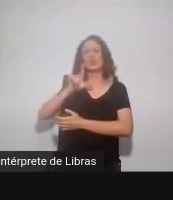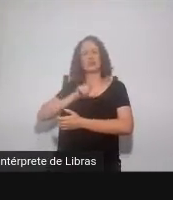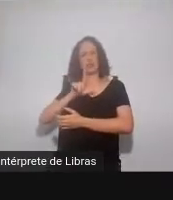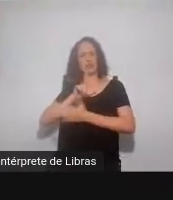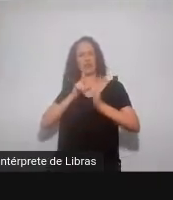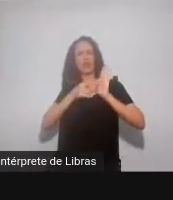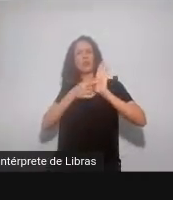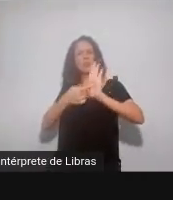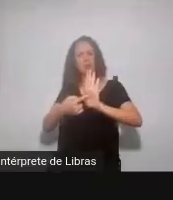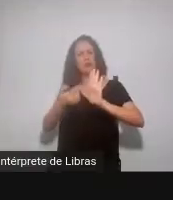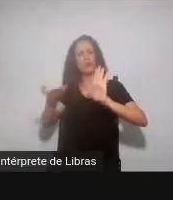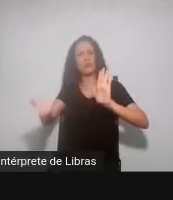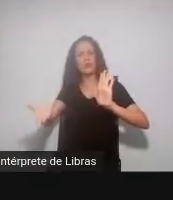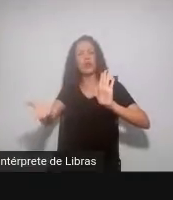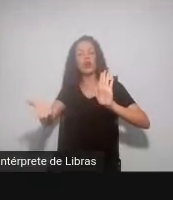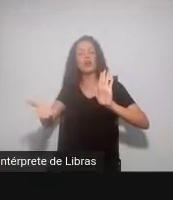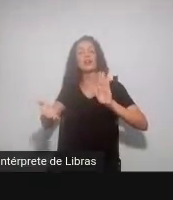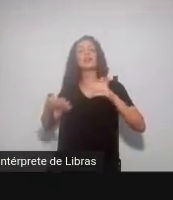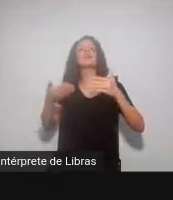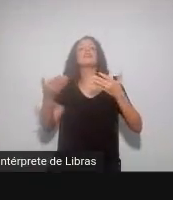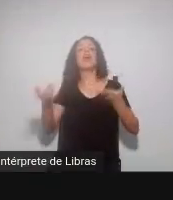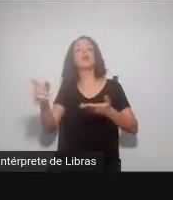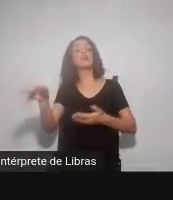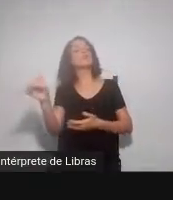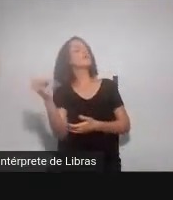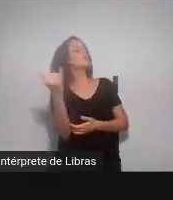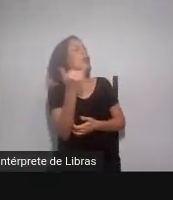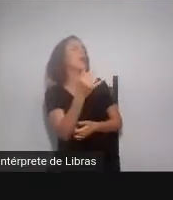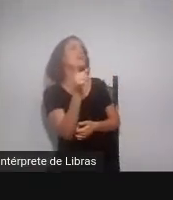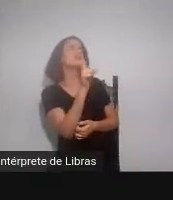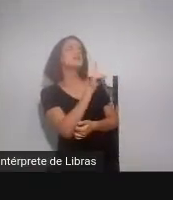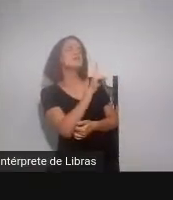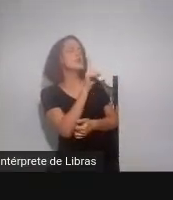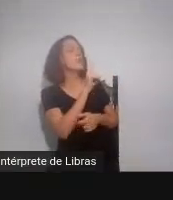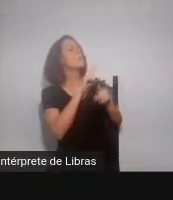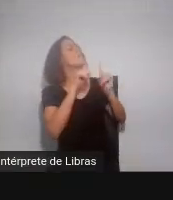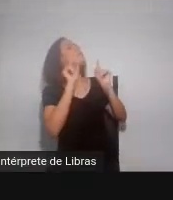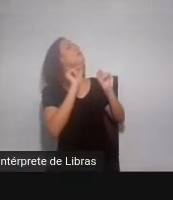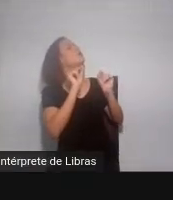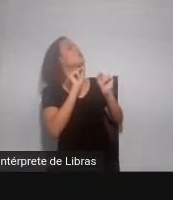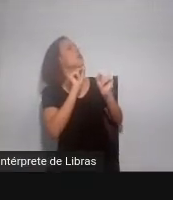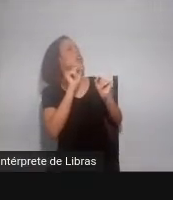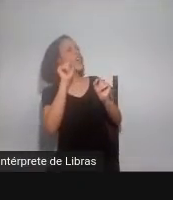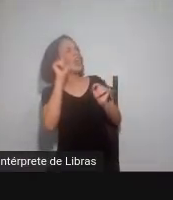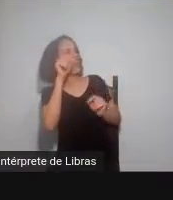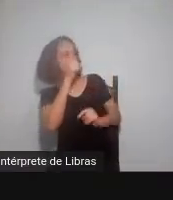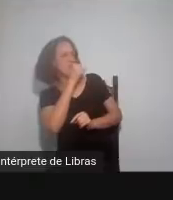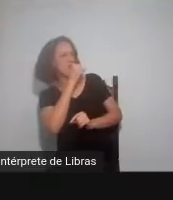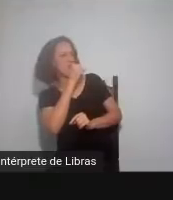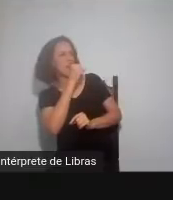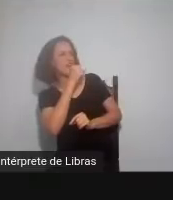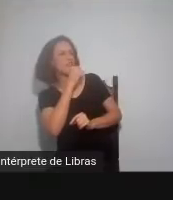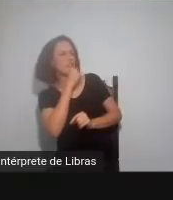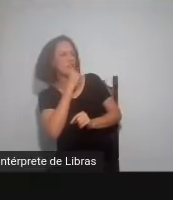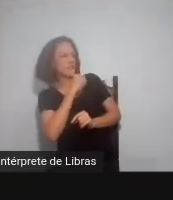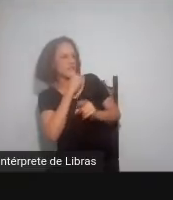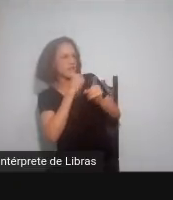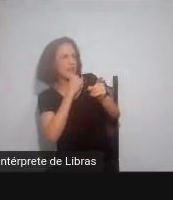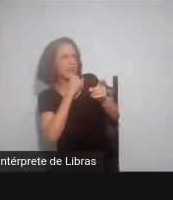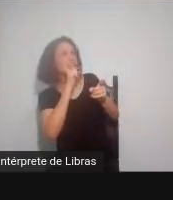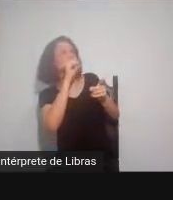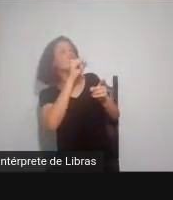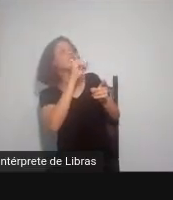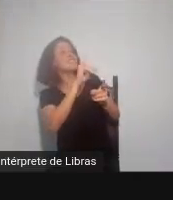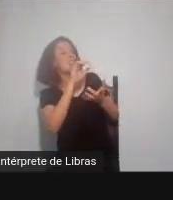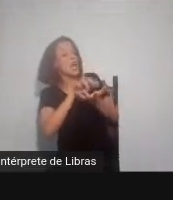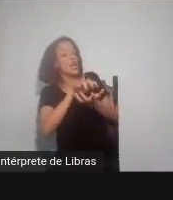autor. E aí ele falou assim: não, mas chamar a pessoa velha de idosa é muito educado. Aí a